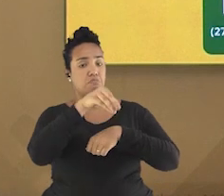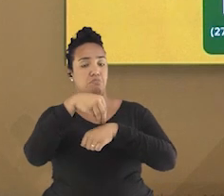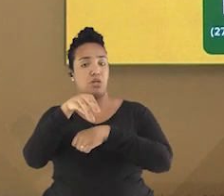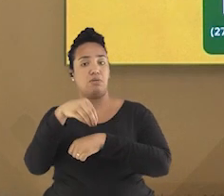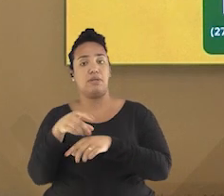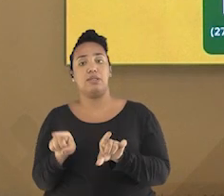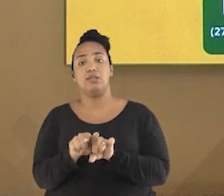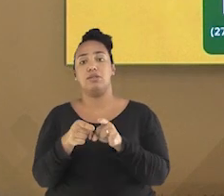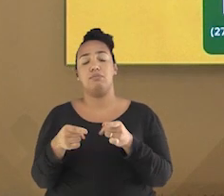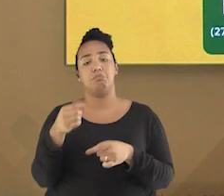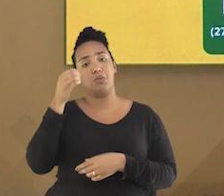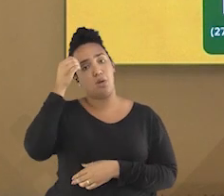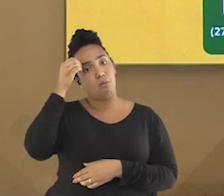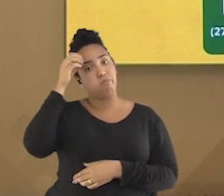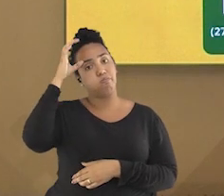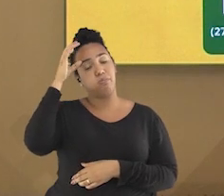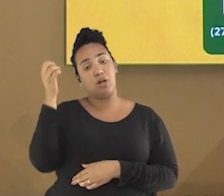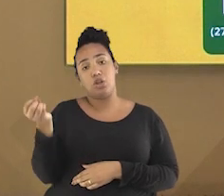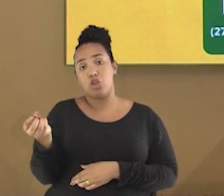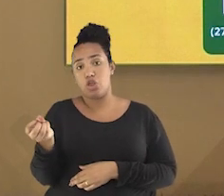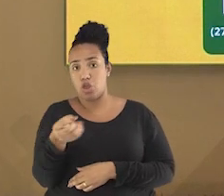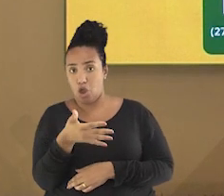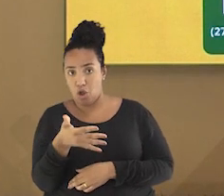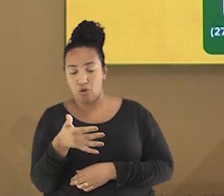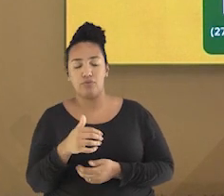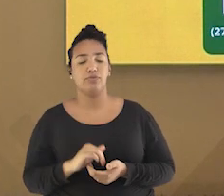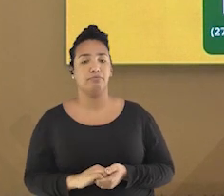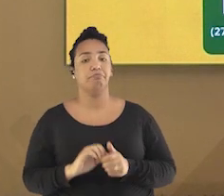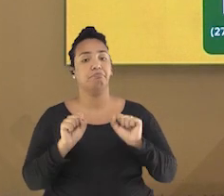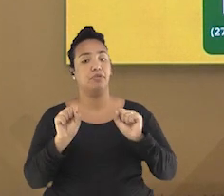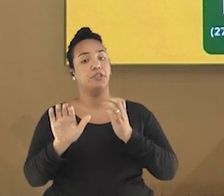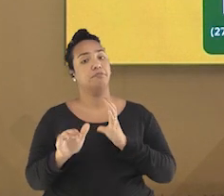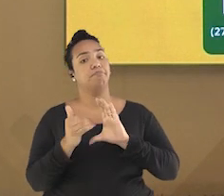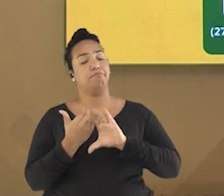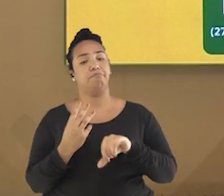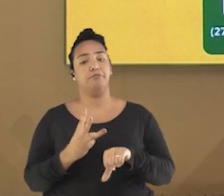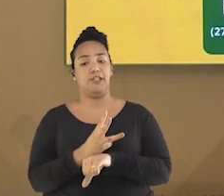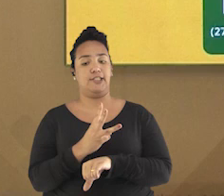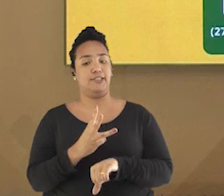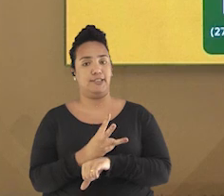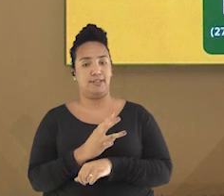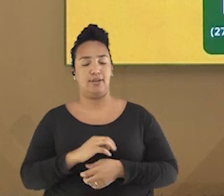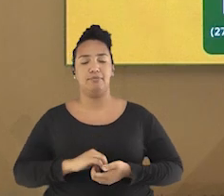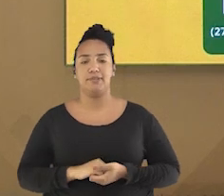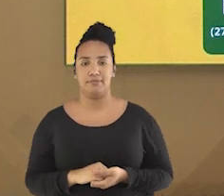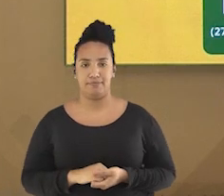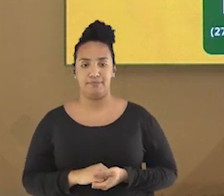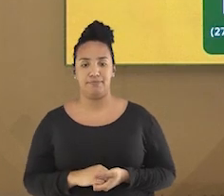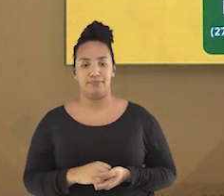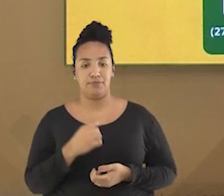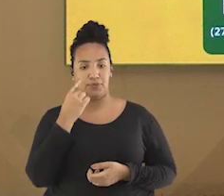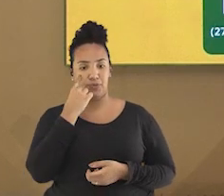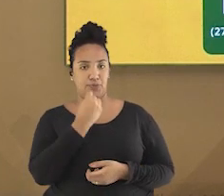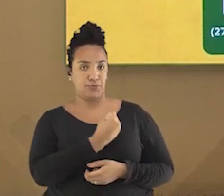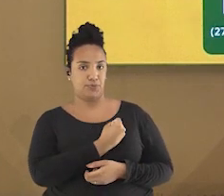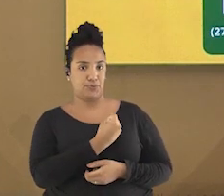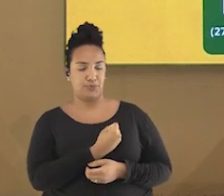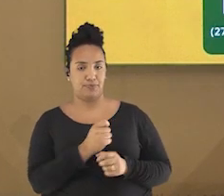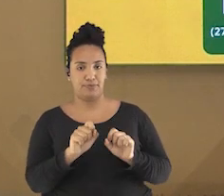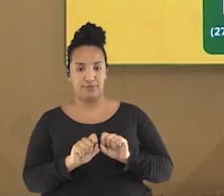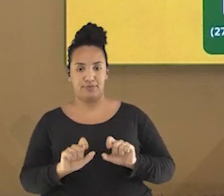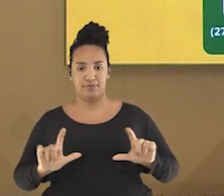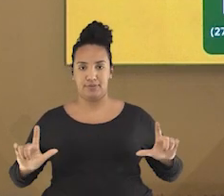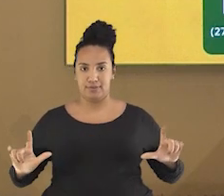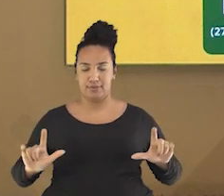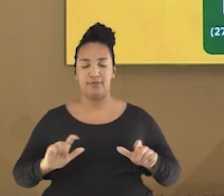novos conhecimentos sobre o Cerrado com a gente? Nos envie através do nosso WhatsApp, que também está aqui na tela o